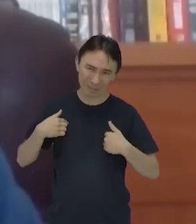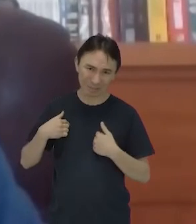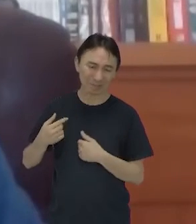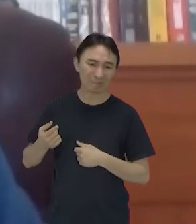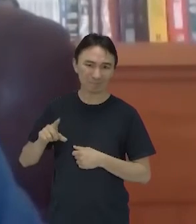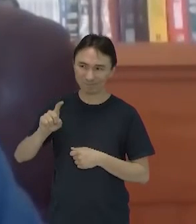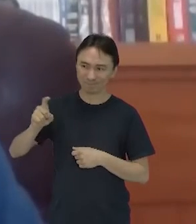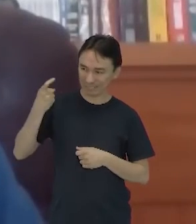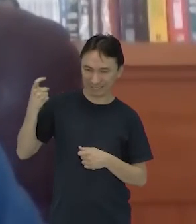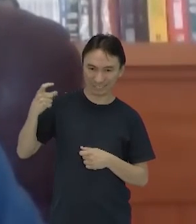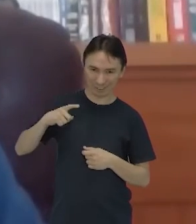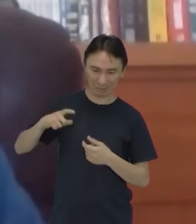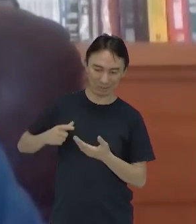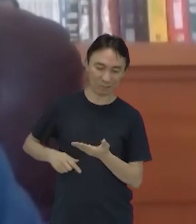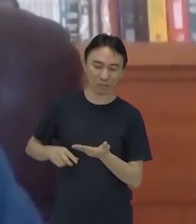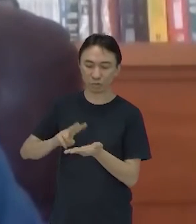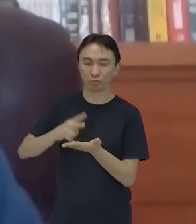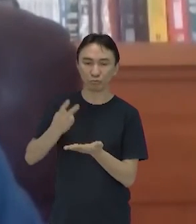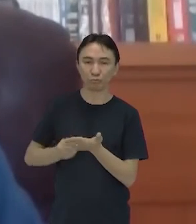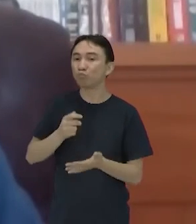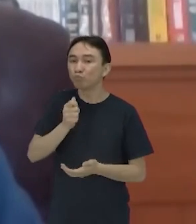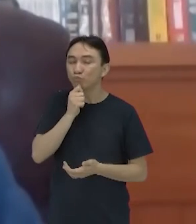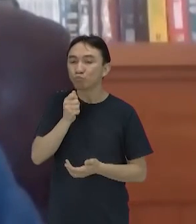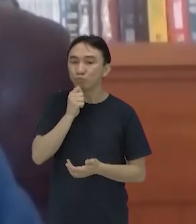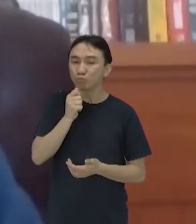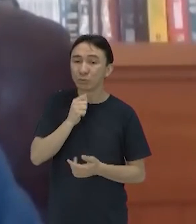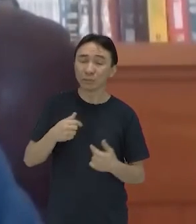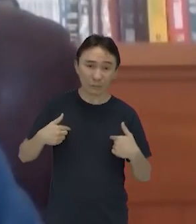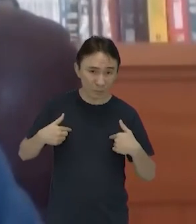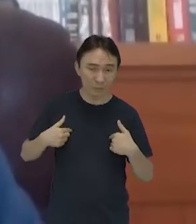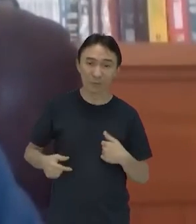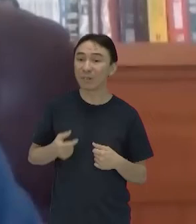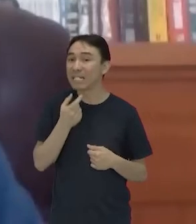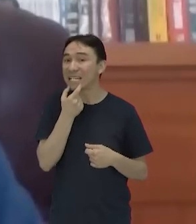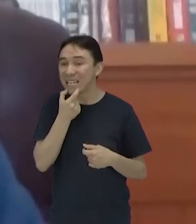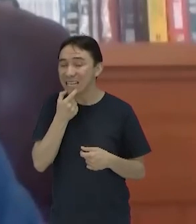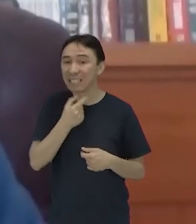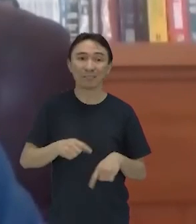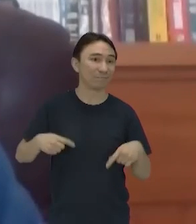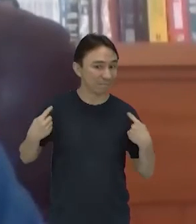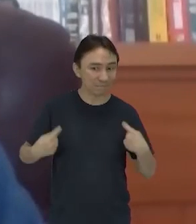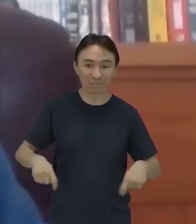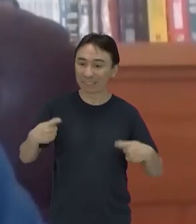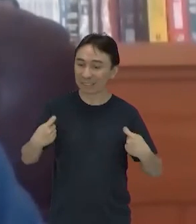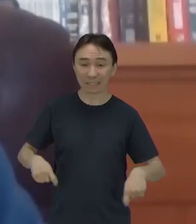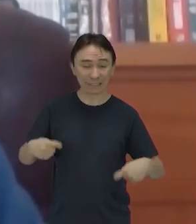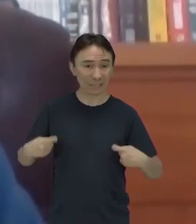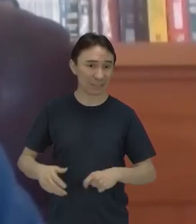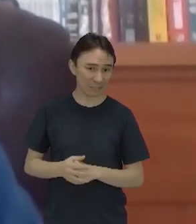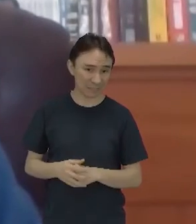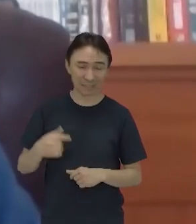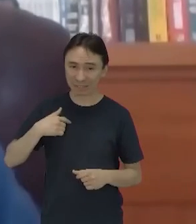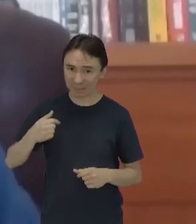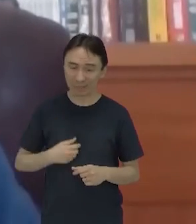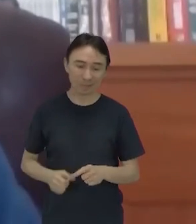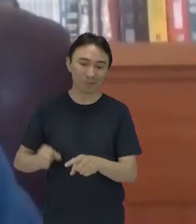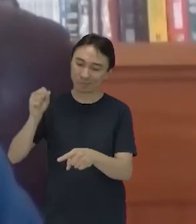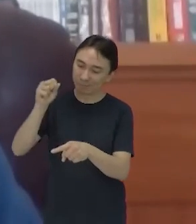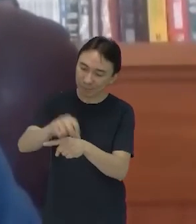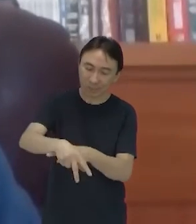do inglês e não teria conseguido o meu emprego como editor se eu não soubesse